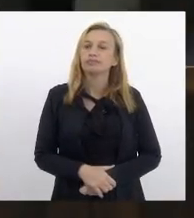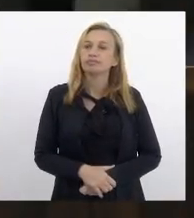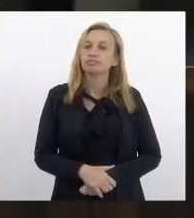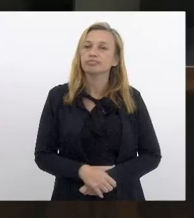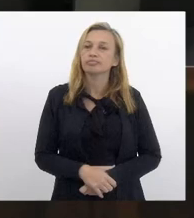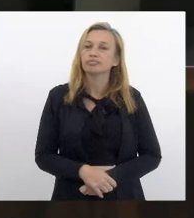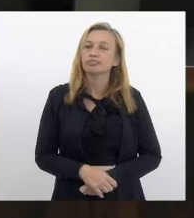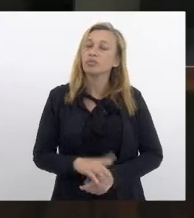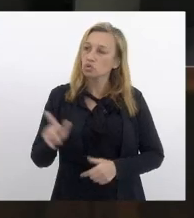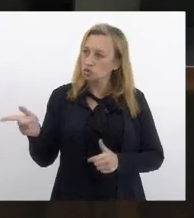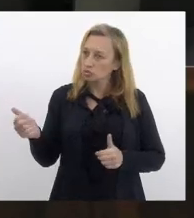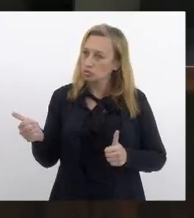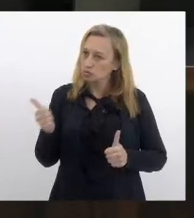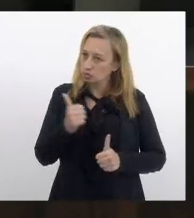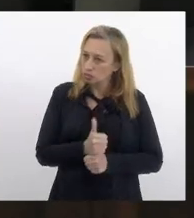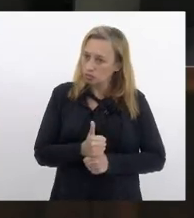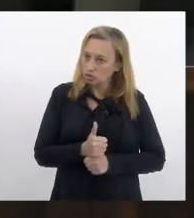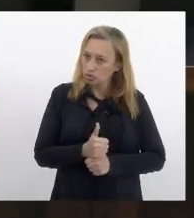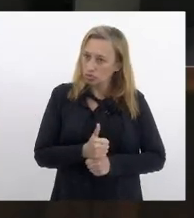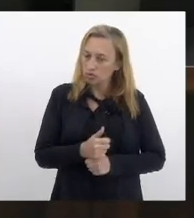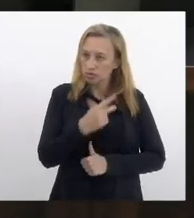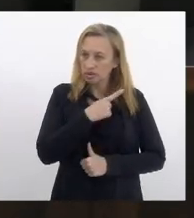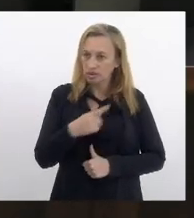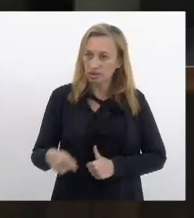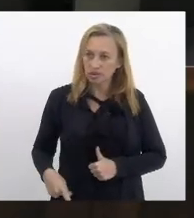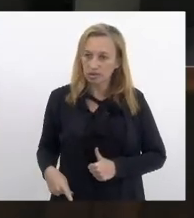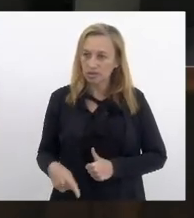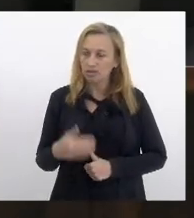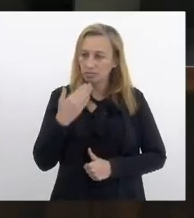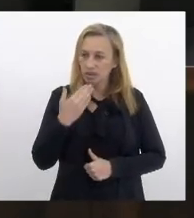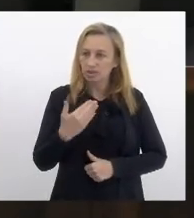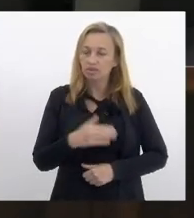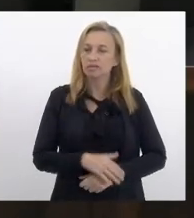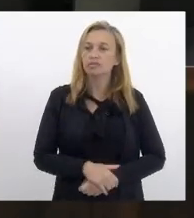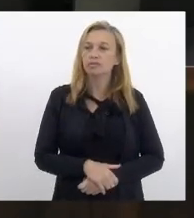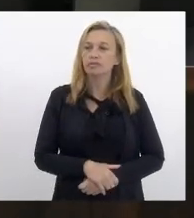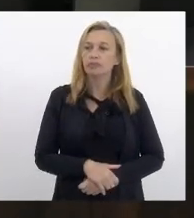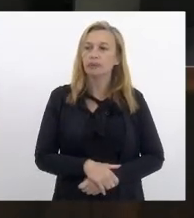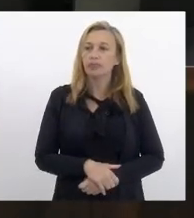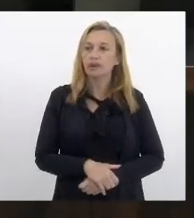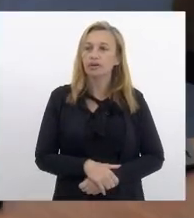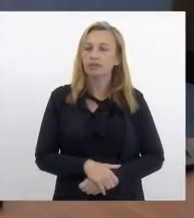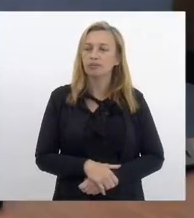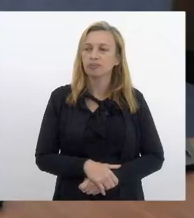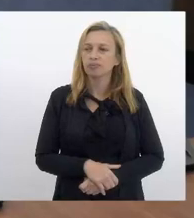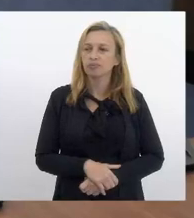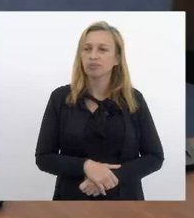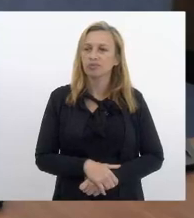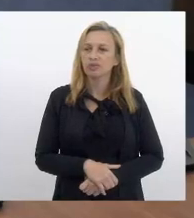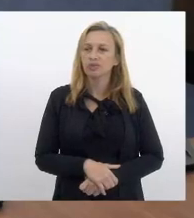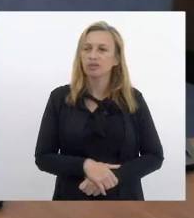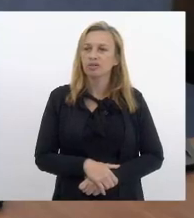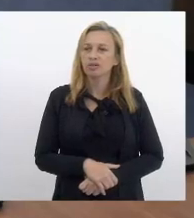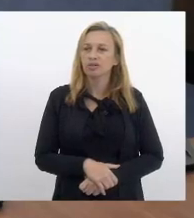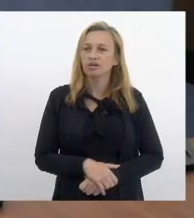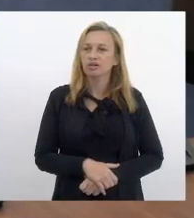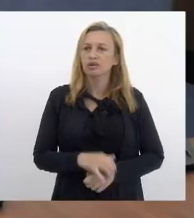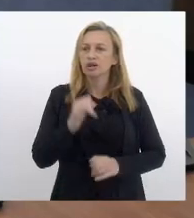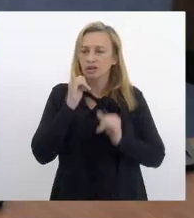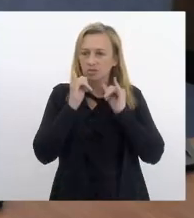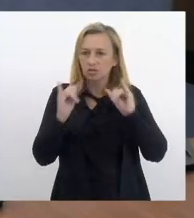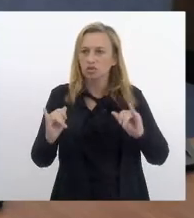O senhor retorna aqui à presidência, por favor. Vai retornar à presidência, por favor. E anuncia o